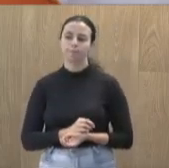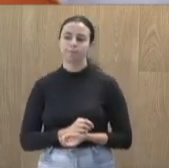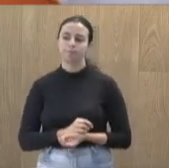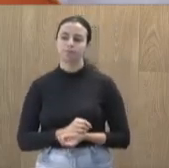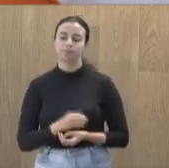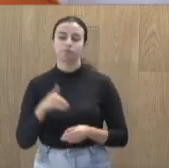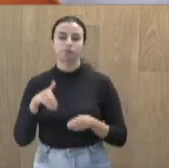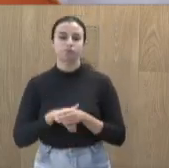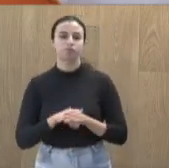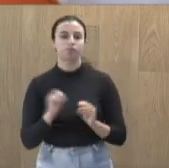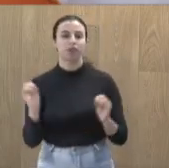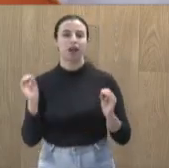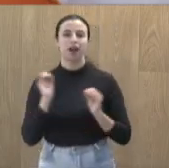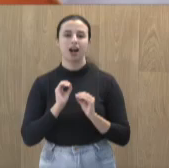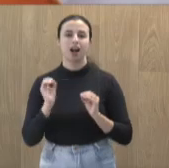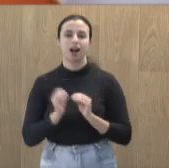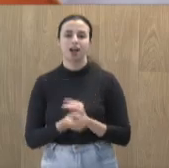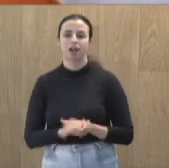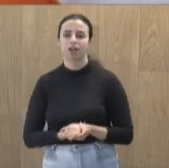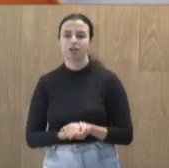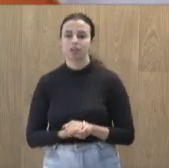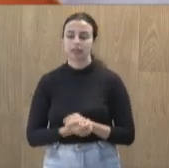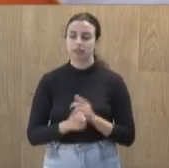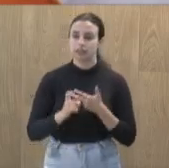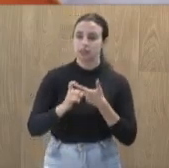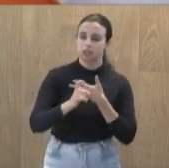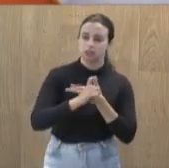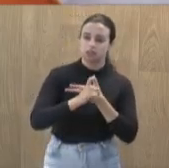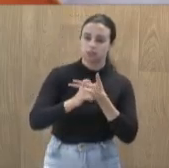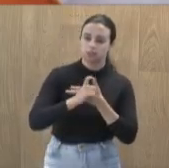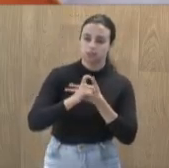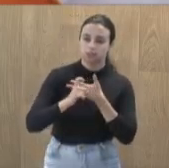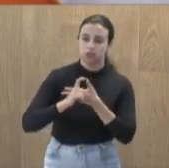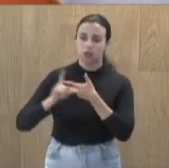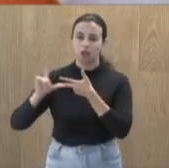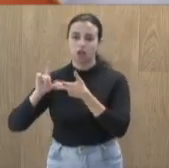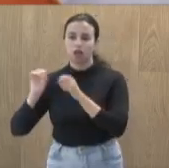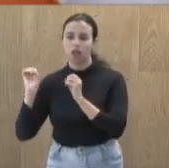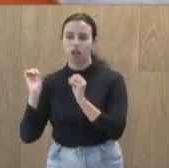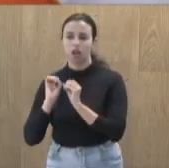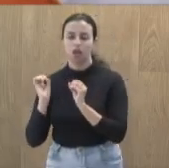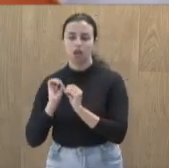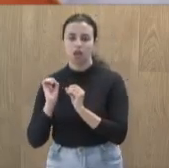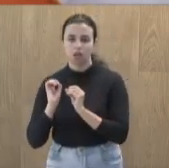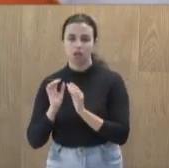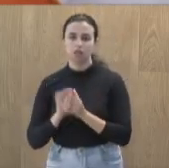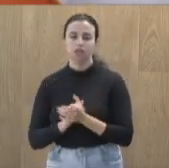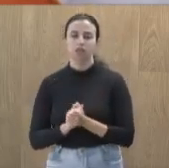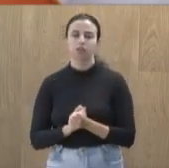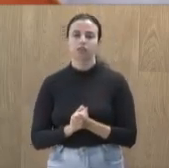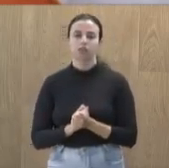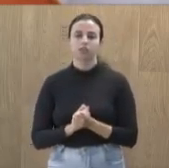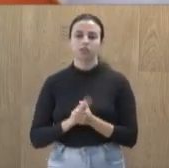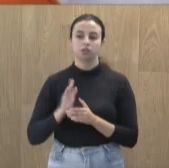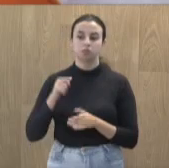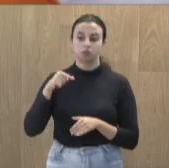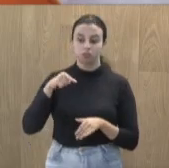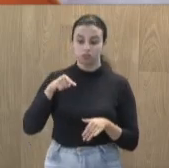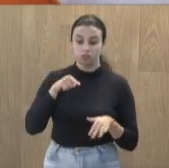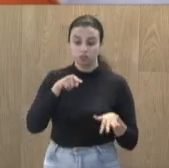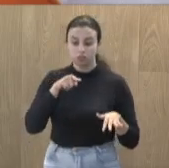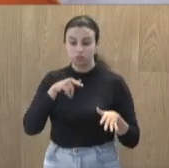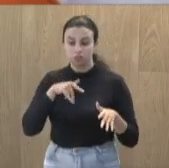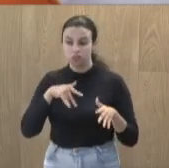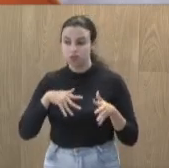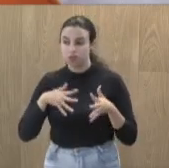Não voto o zonamento do executivo, não voto do legislativo, enquanto esse sigilo não passar aí